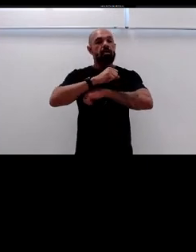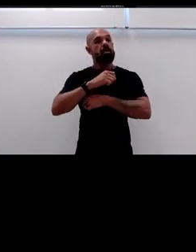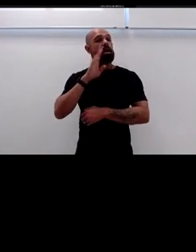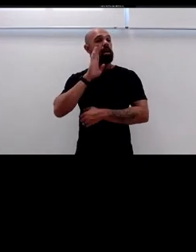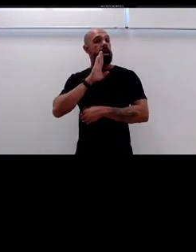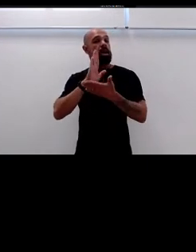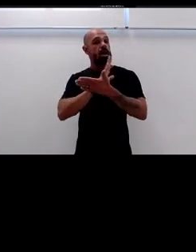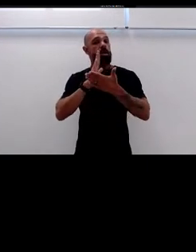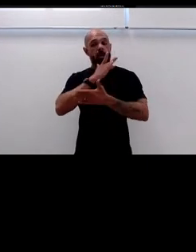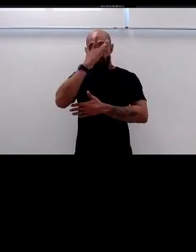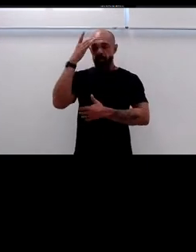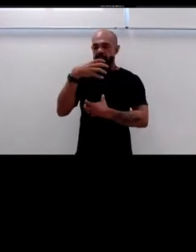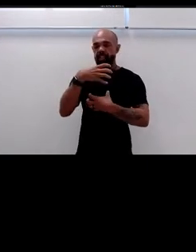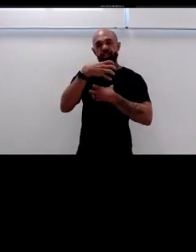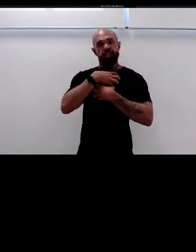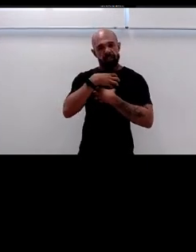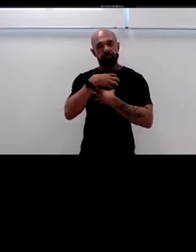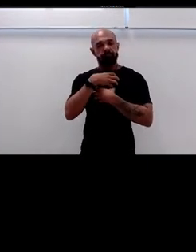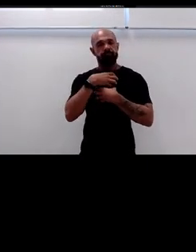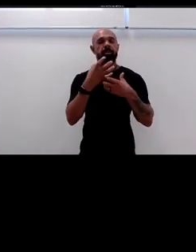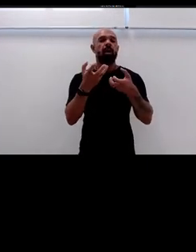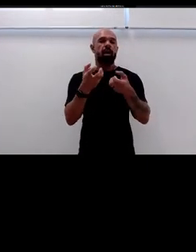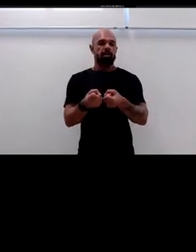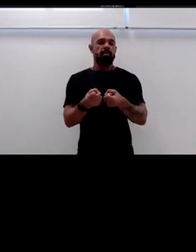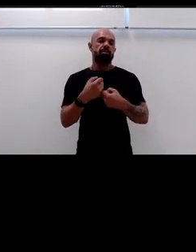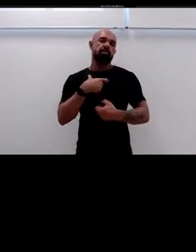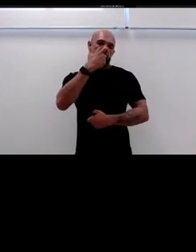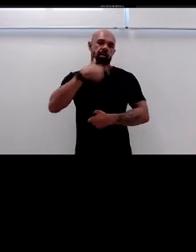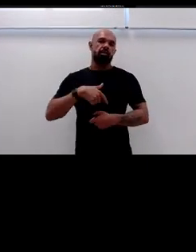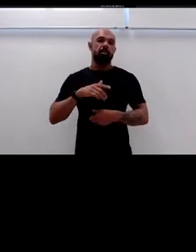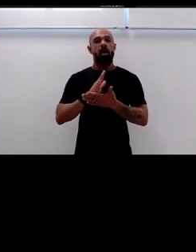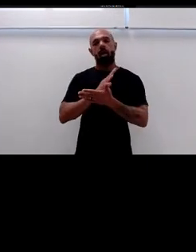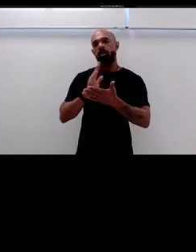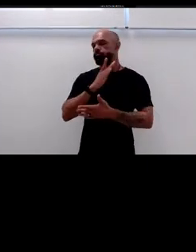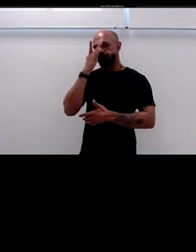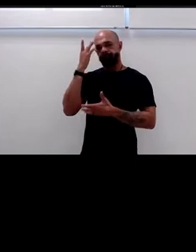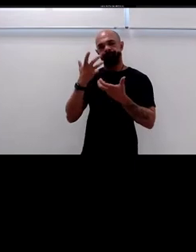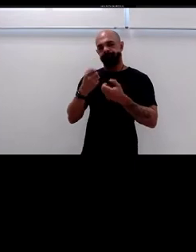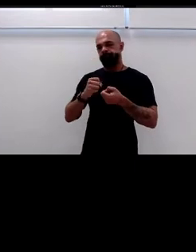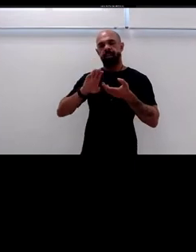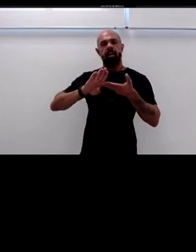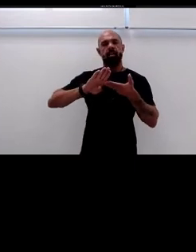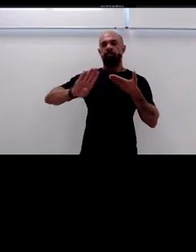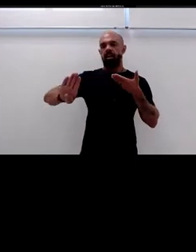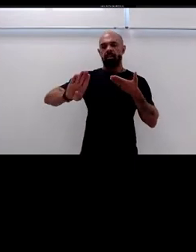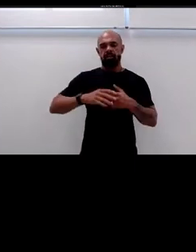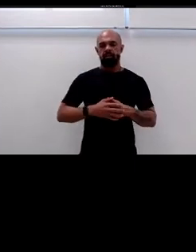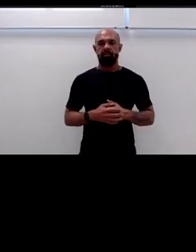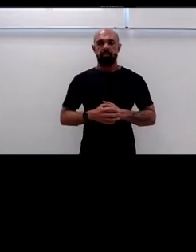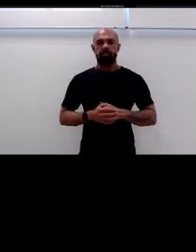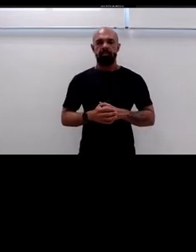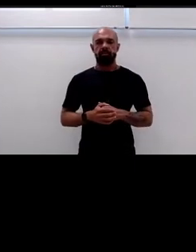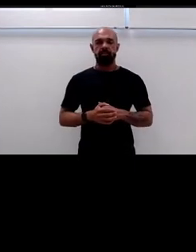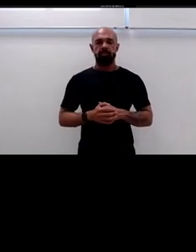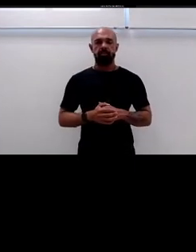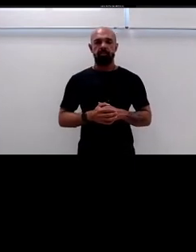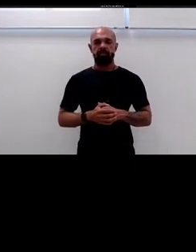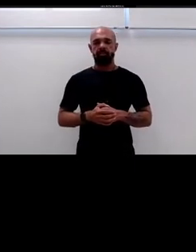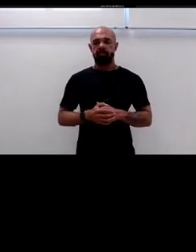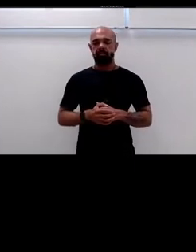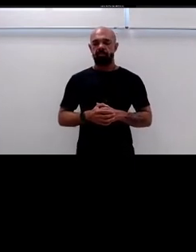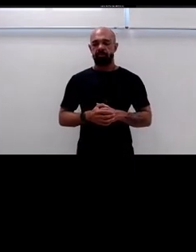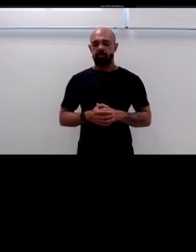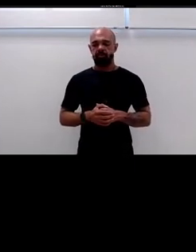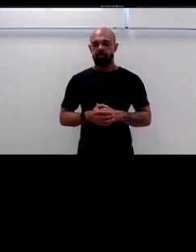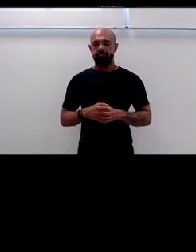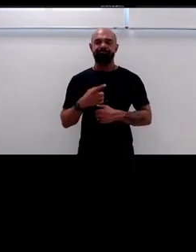se sensibilizam e até aceitam. Mas outras não, outras se afastam. Se afastam. Quer dizer, isso dói,